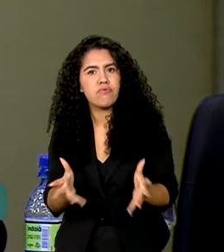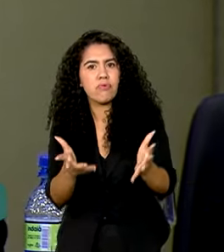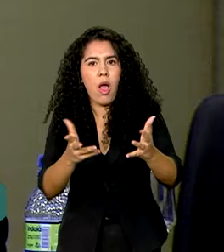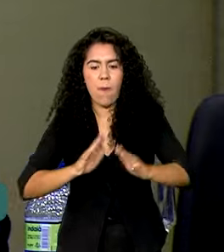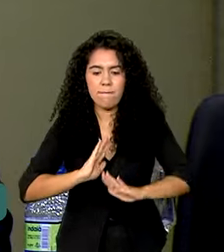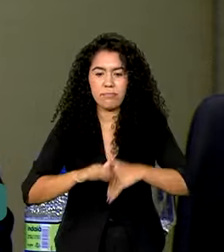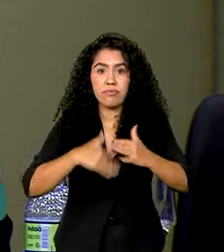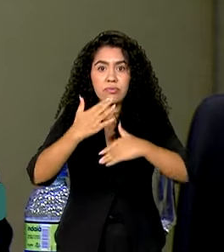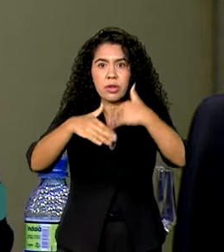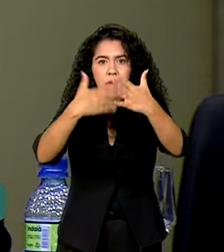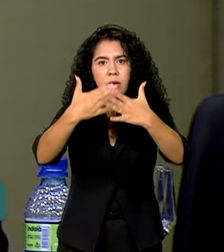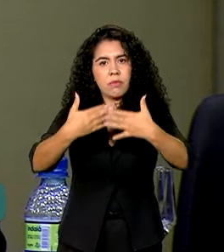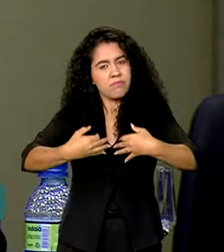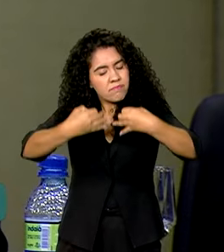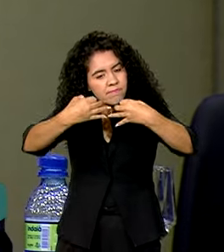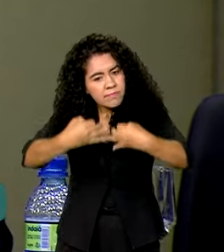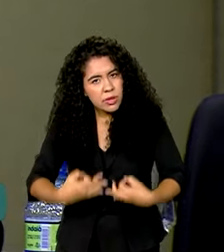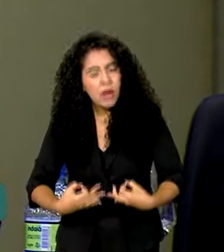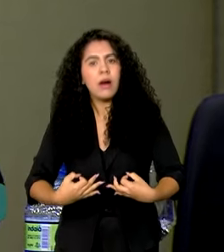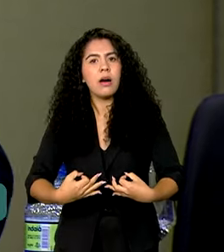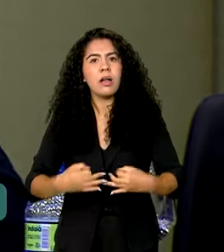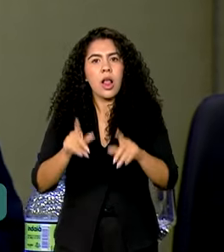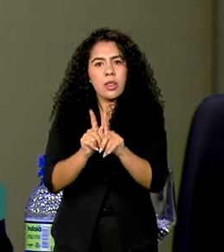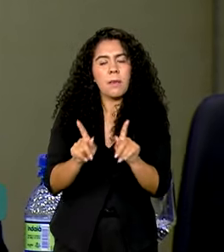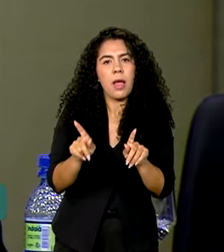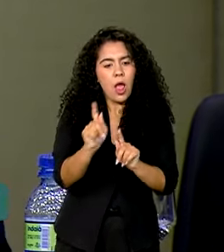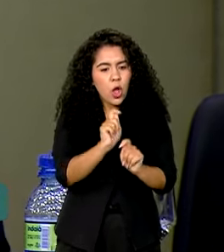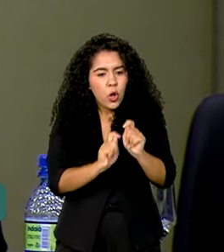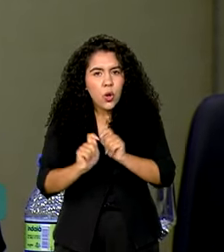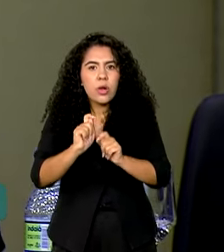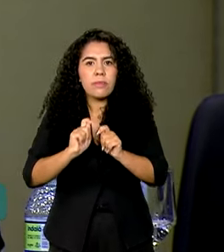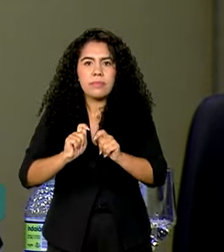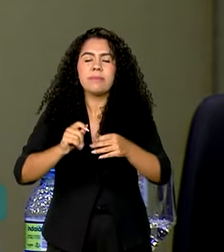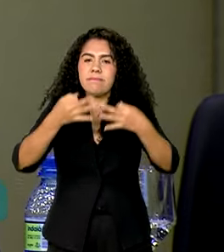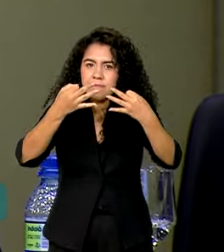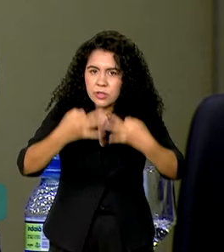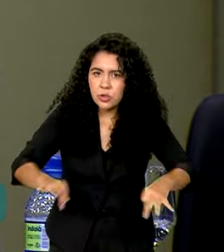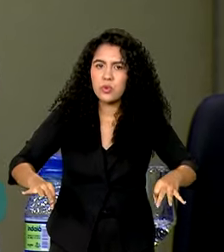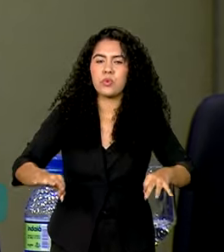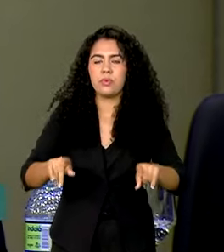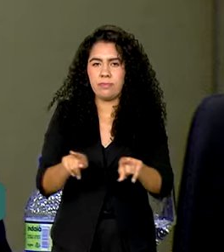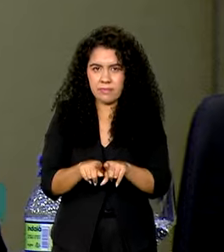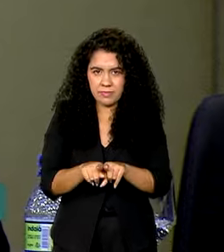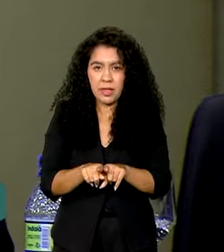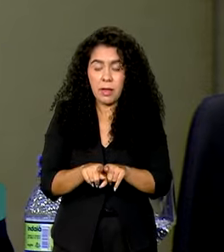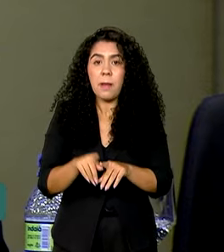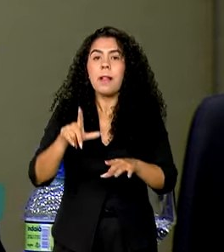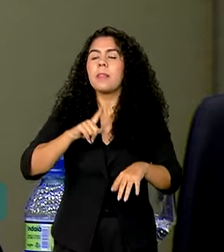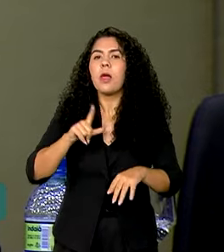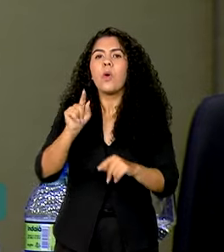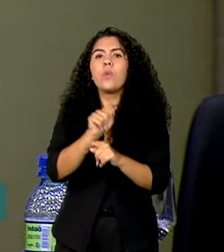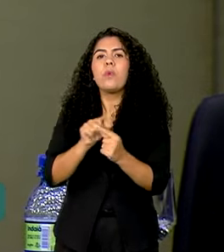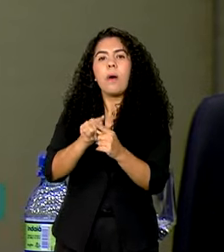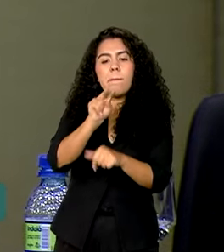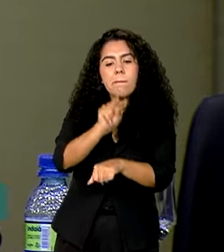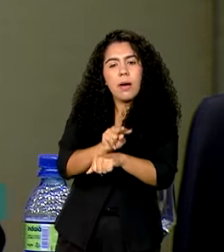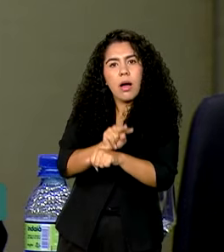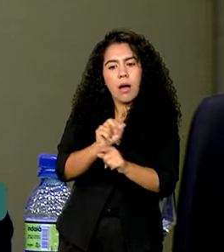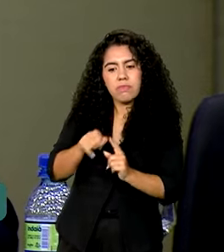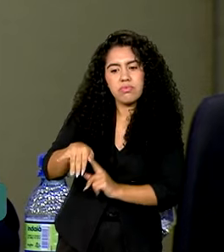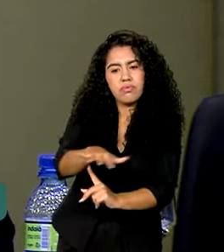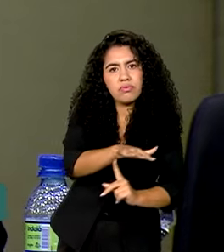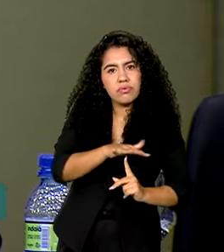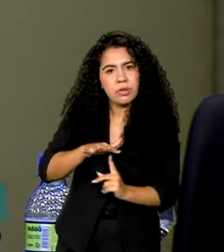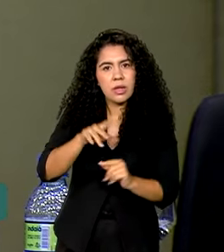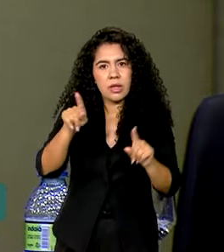desenvolvimento ambientalmente correto, economicamente viável e socialmente justo, preservando o meio ambiente,